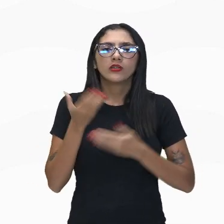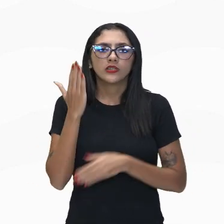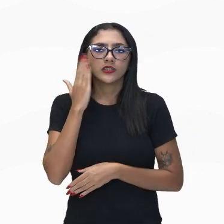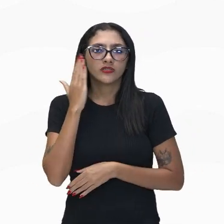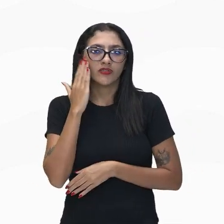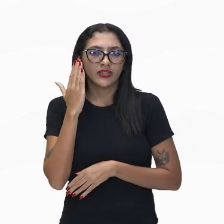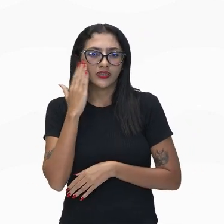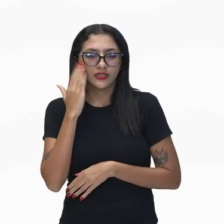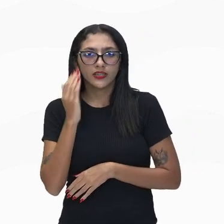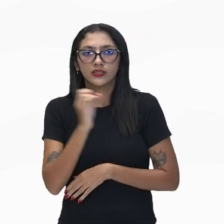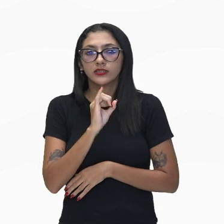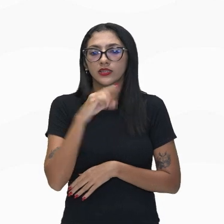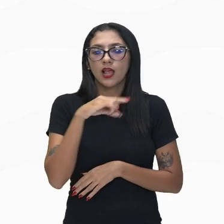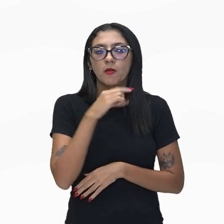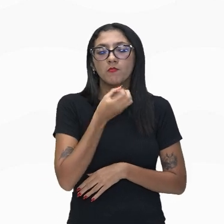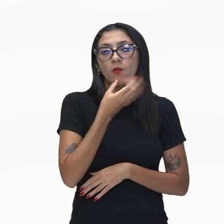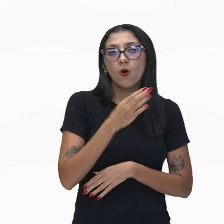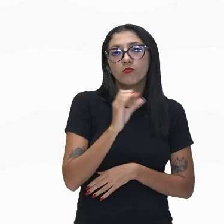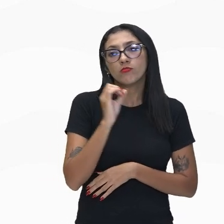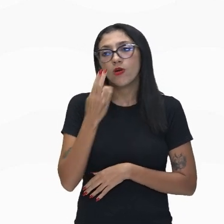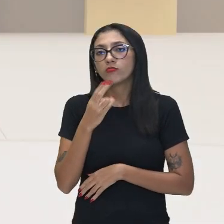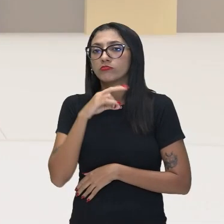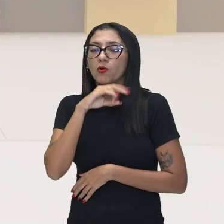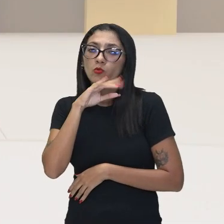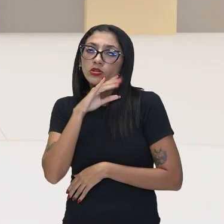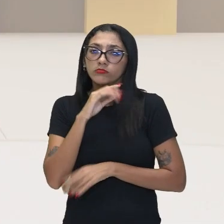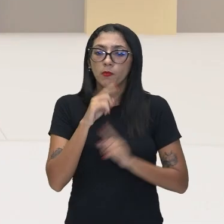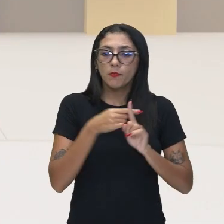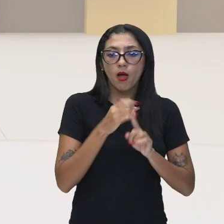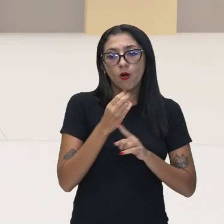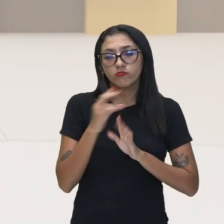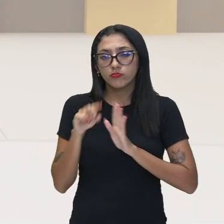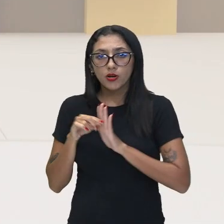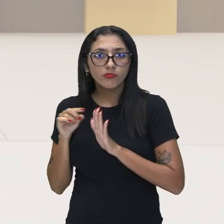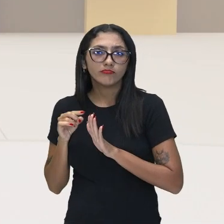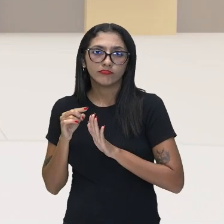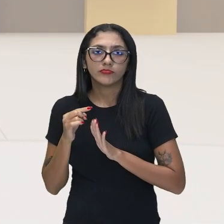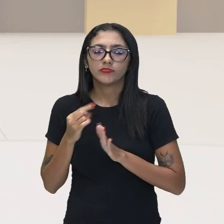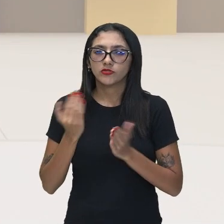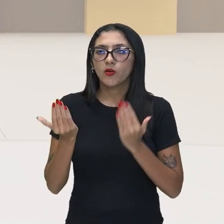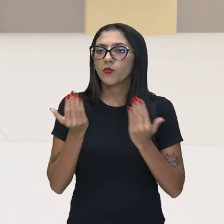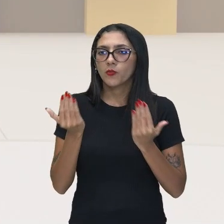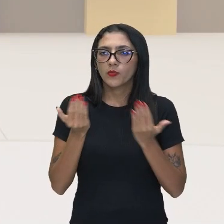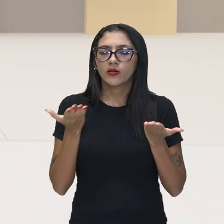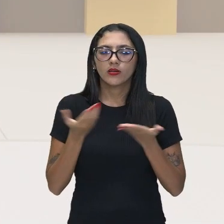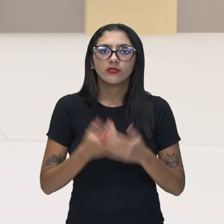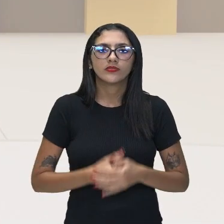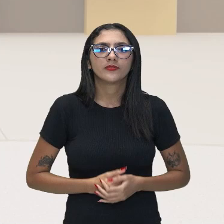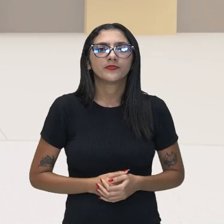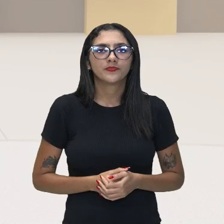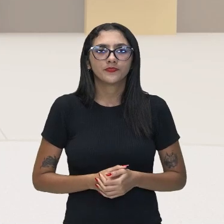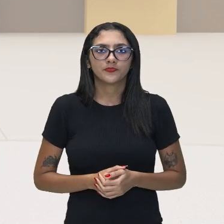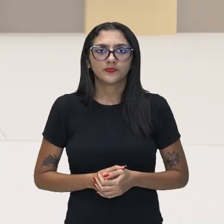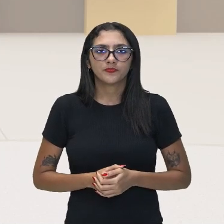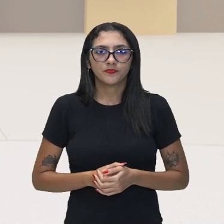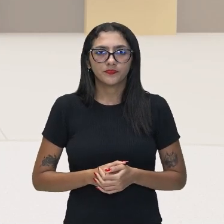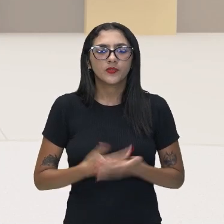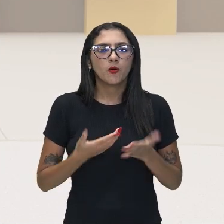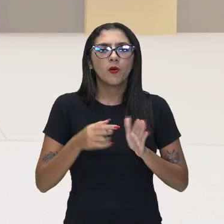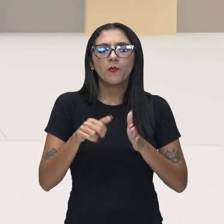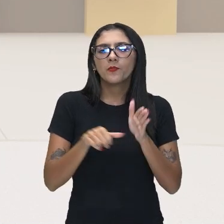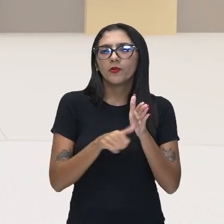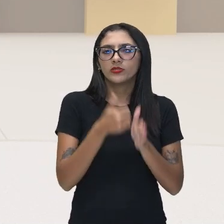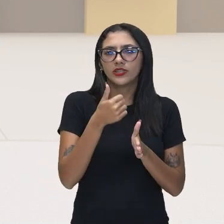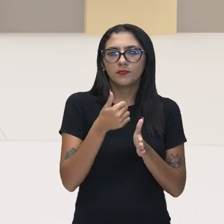e desvantagens. Então, vamos aí começar a conhecer as nossas modalidades de empréstimos. Qual é a primeira modalidade,